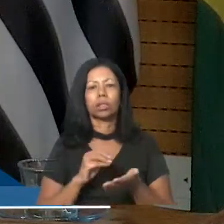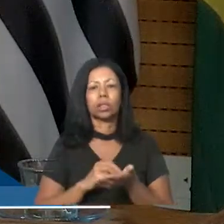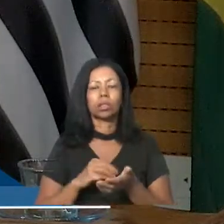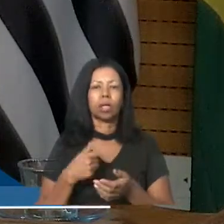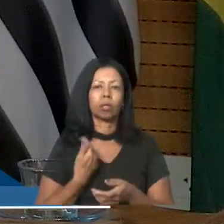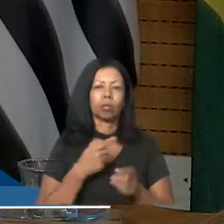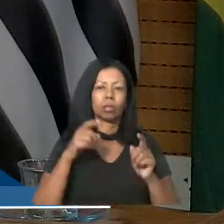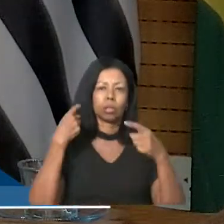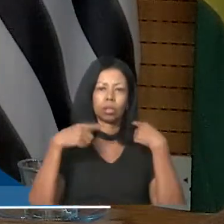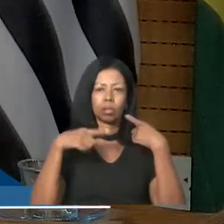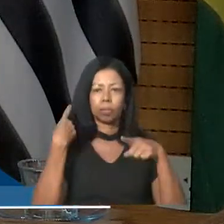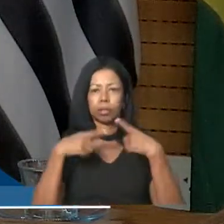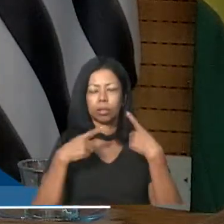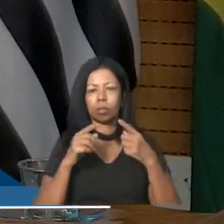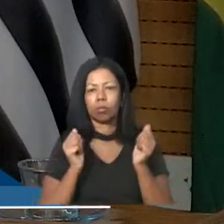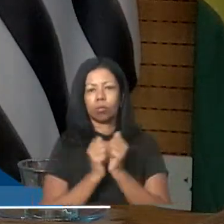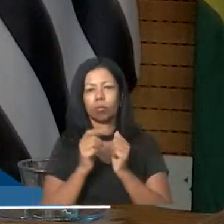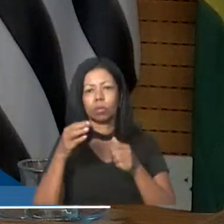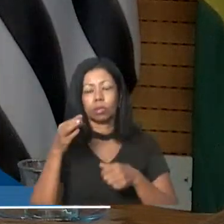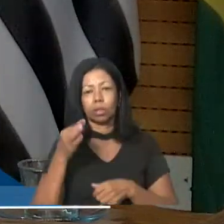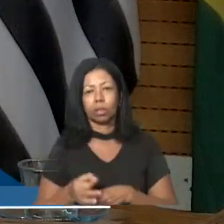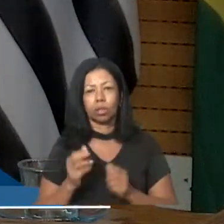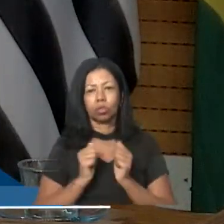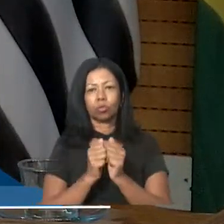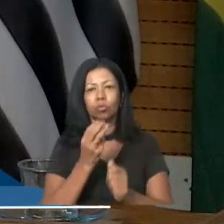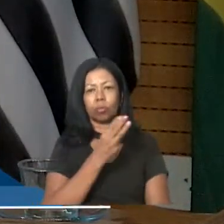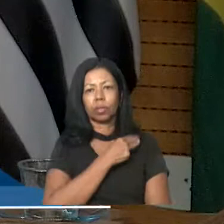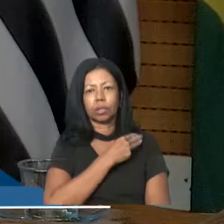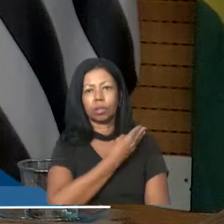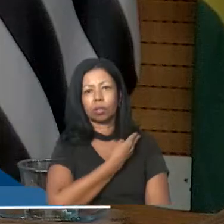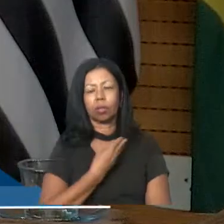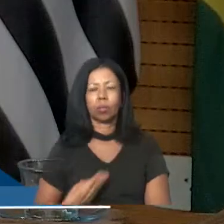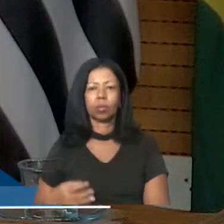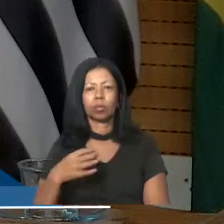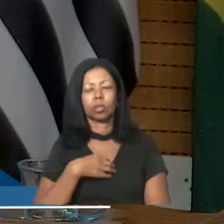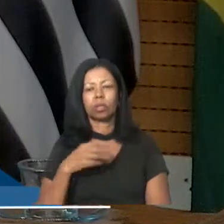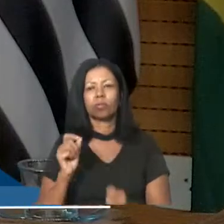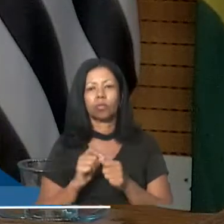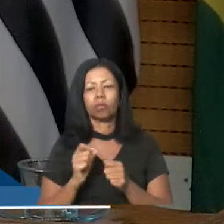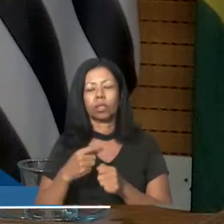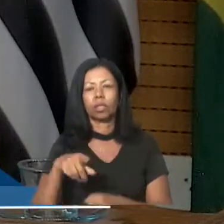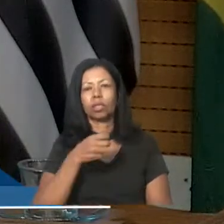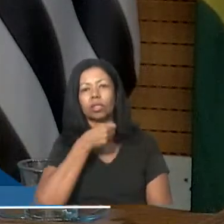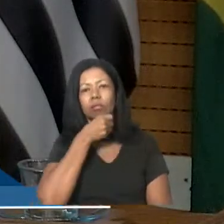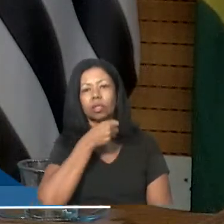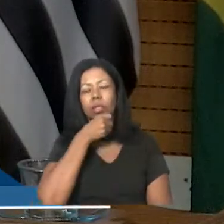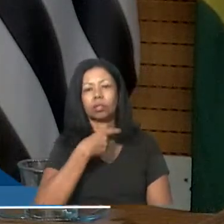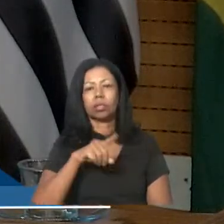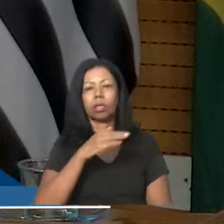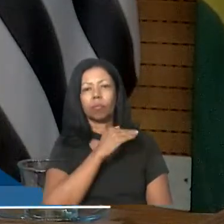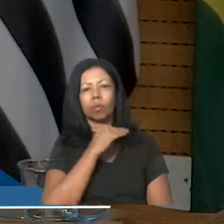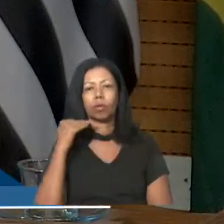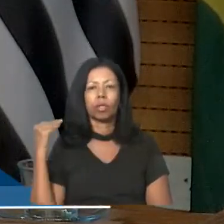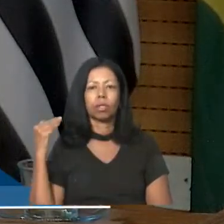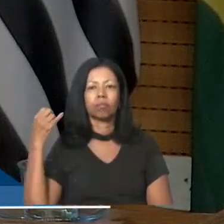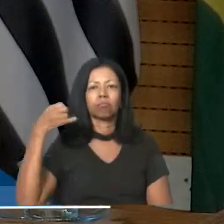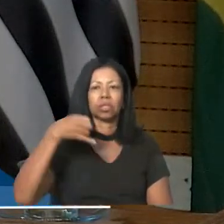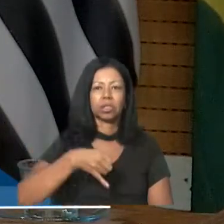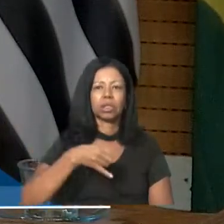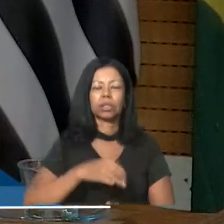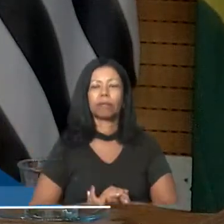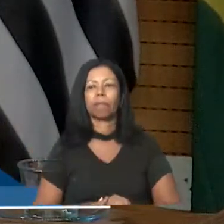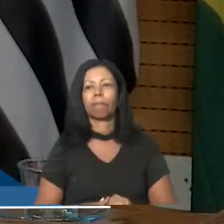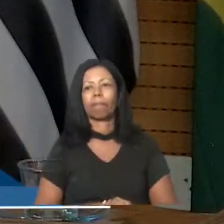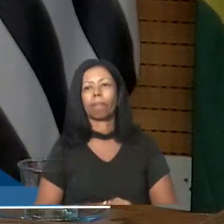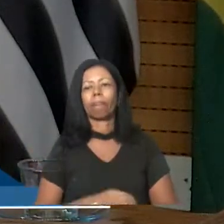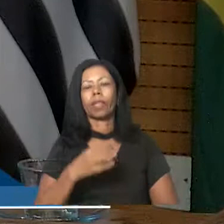vocês podem ter certeza, junto ao Ministério Público, da forma que foi feito, aqueles velhinhos iriam morrer sim.